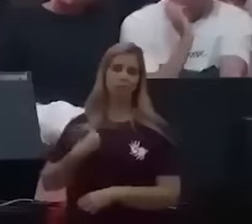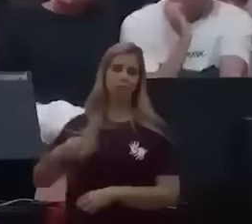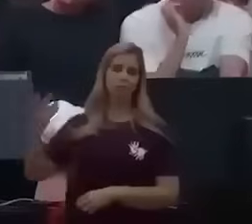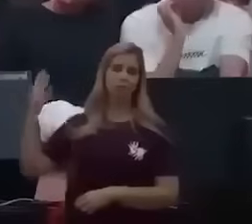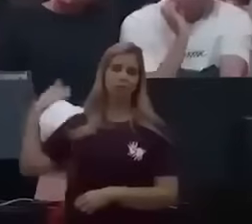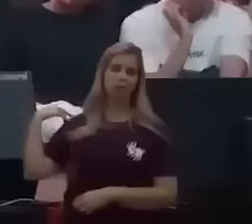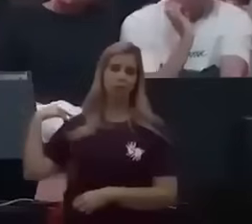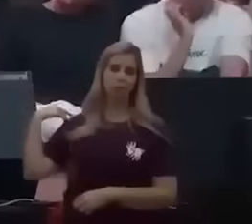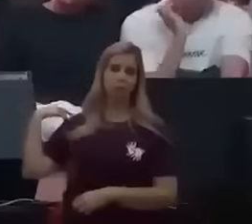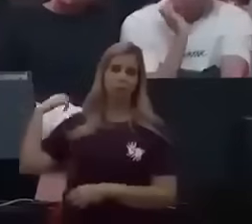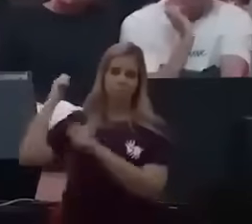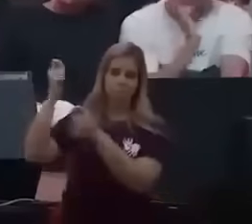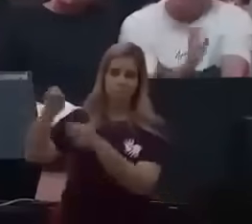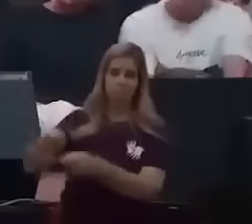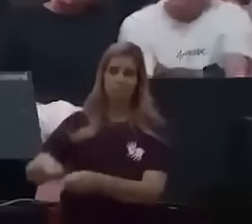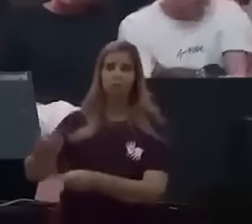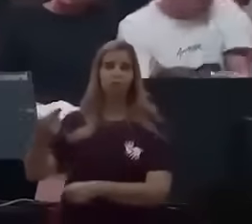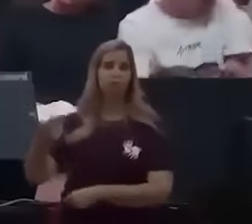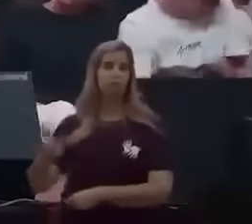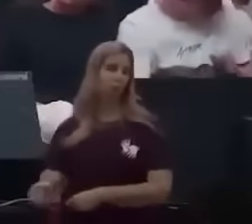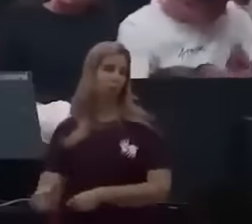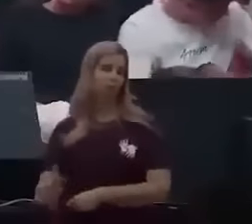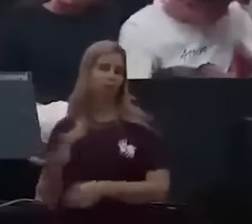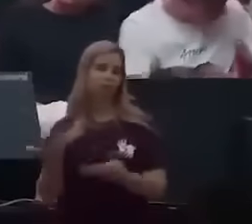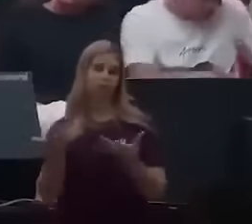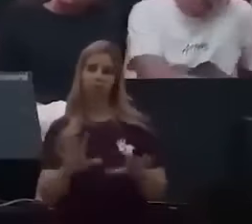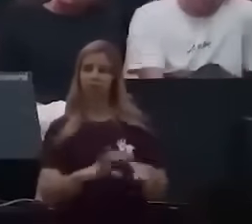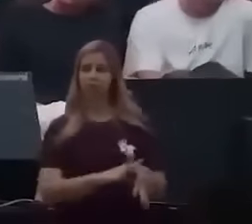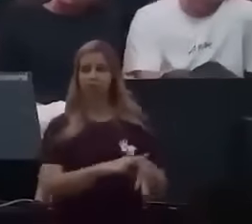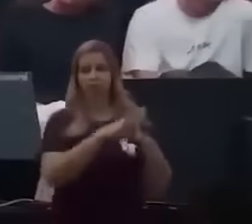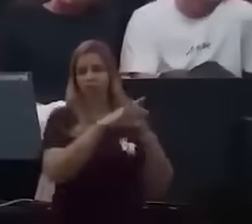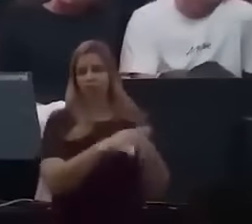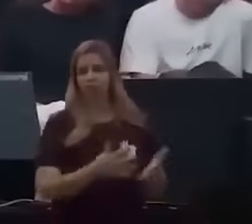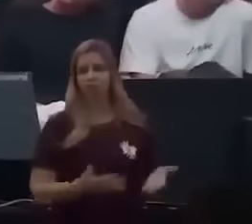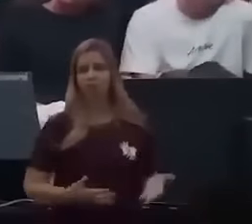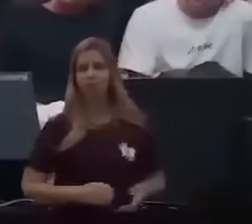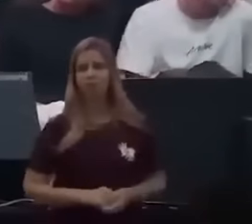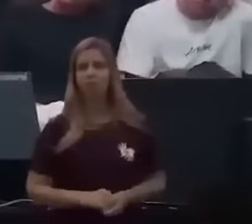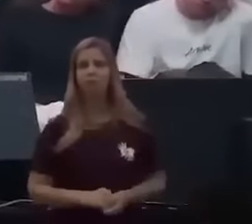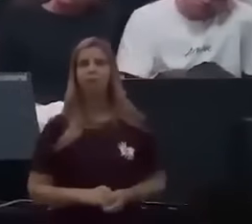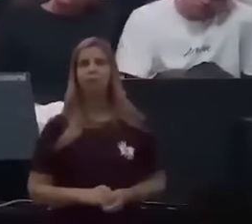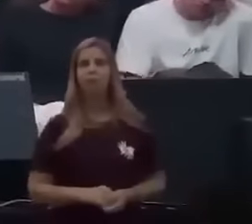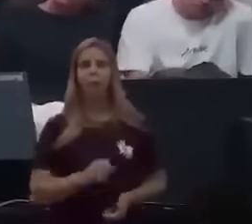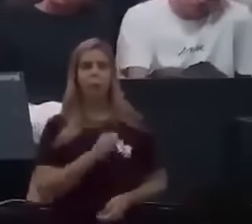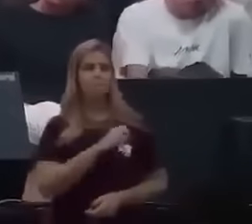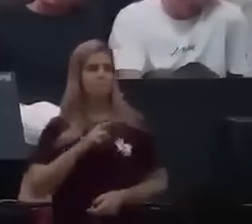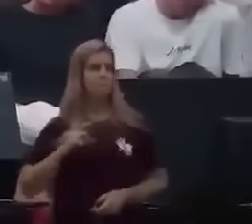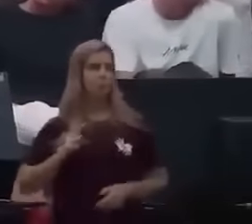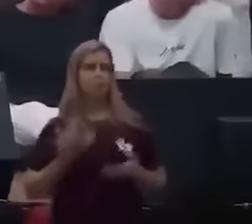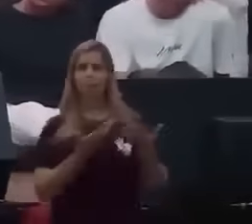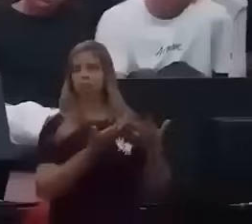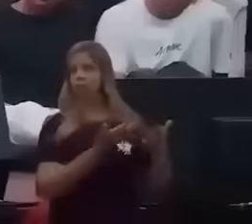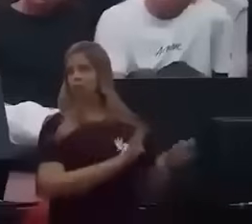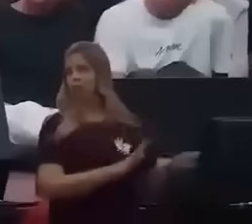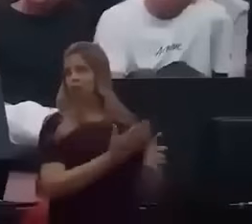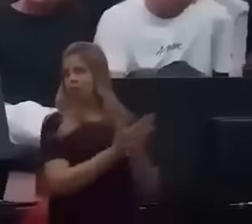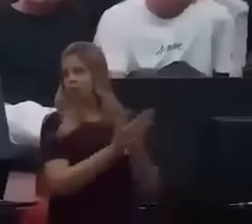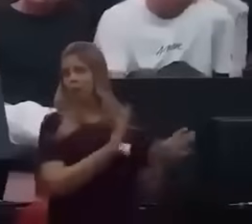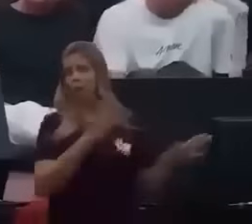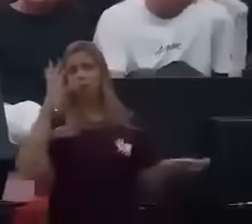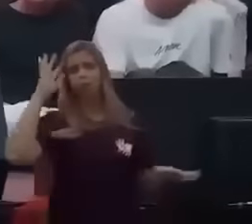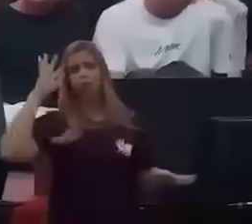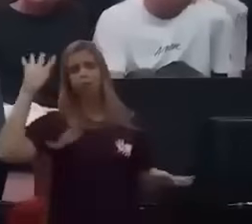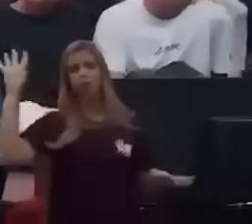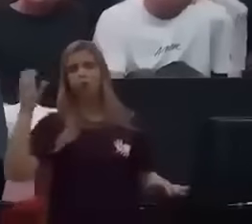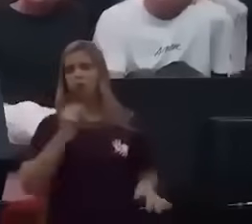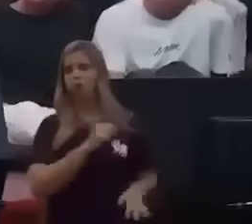para as redes, vou reabrir minha empresa pesqueira, esse negócio de apostolado não dá mais para mim, acabou o